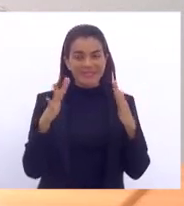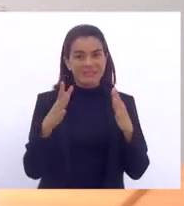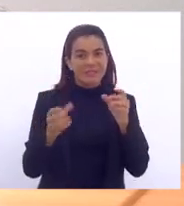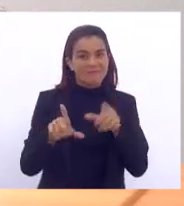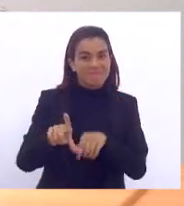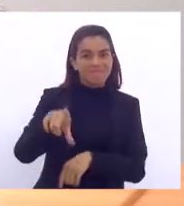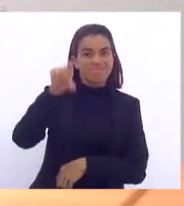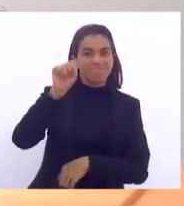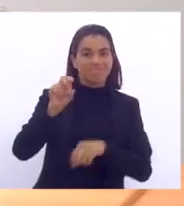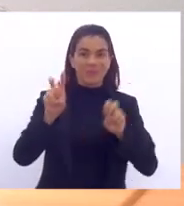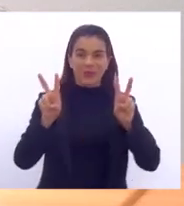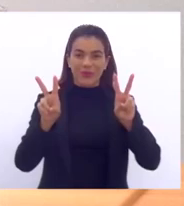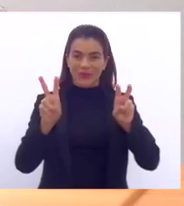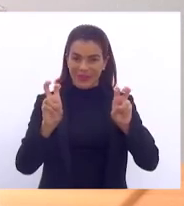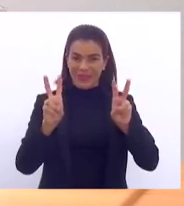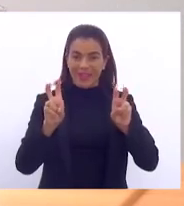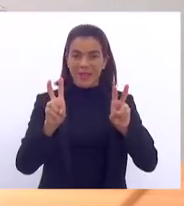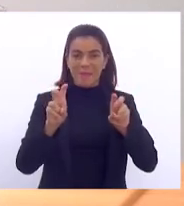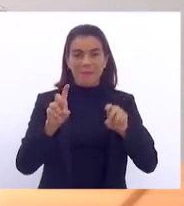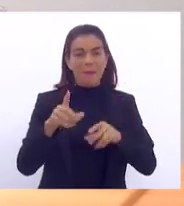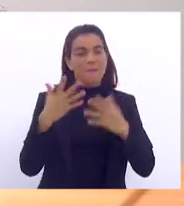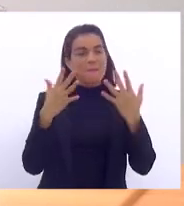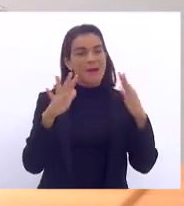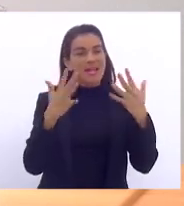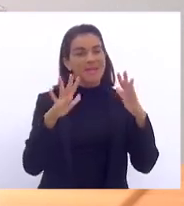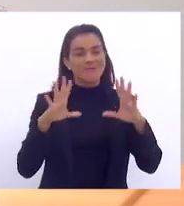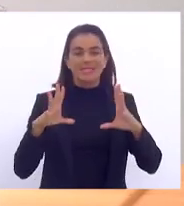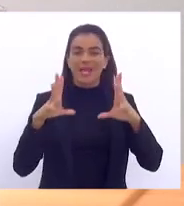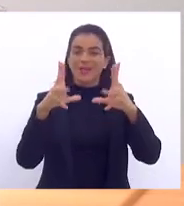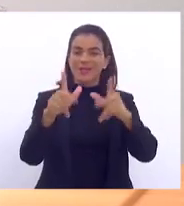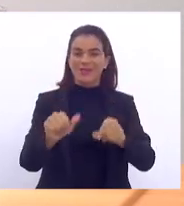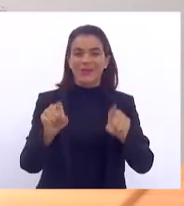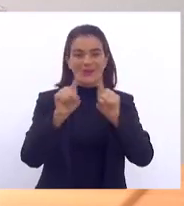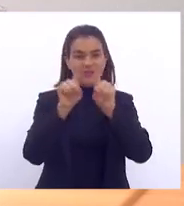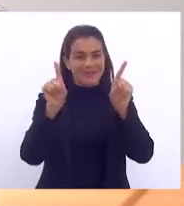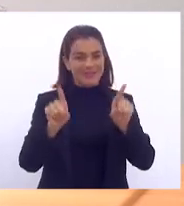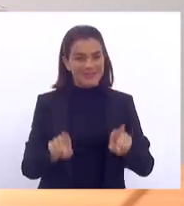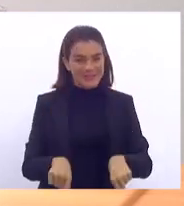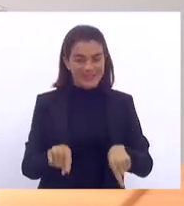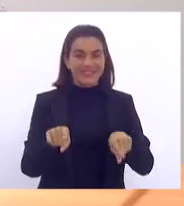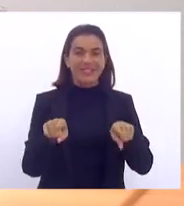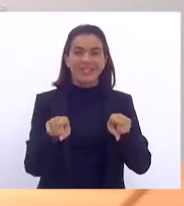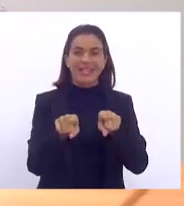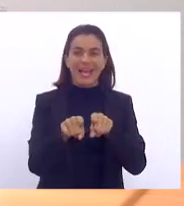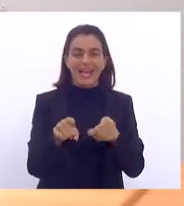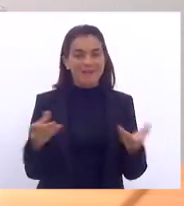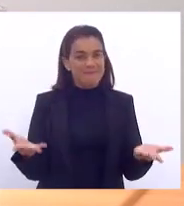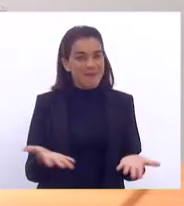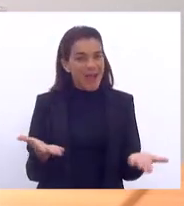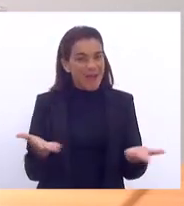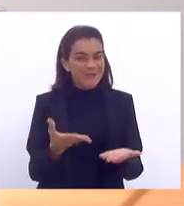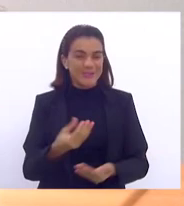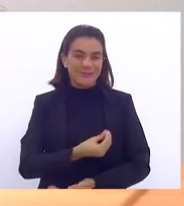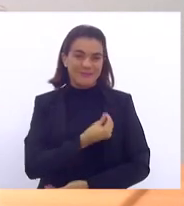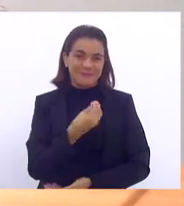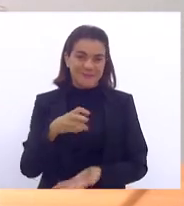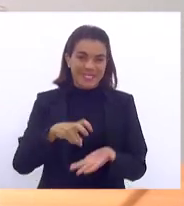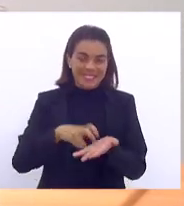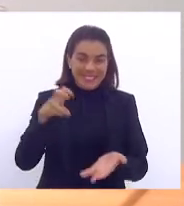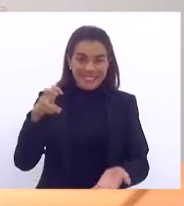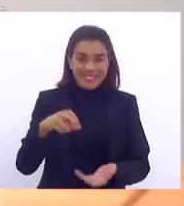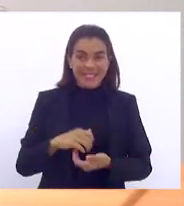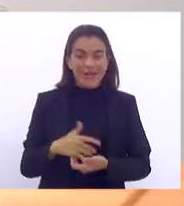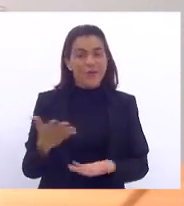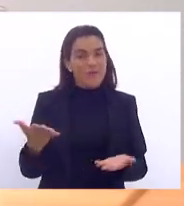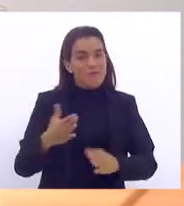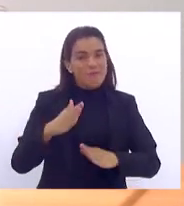tema parabenizar a todos os servidores a Tod vocês estão particip aqui hoje nesta manhã e vai